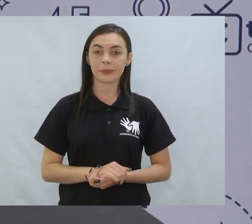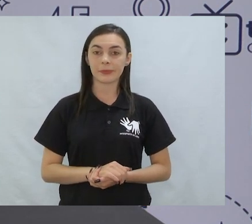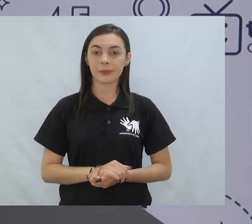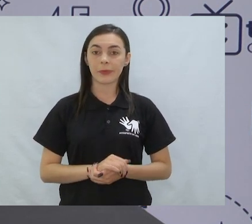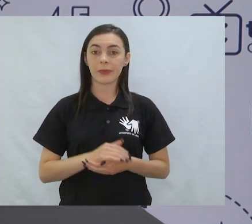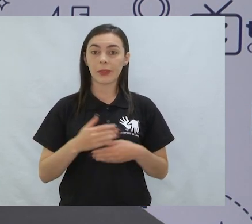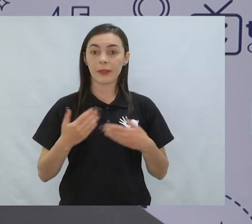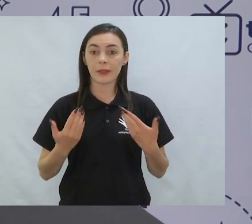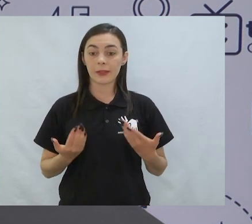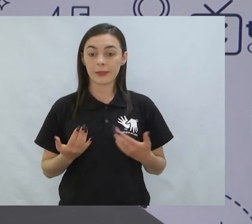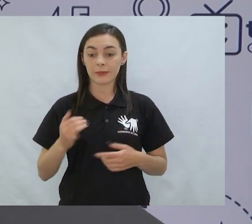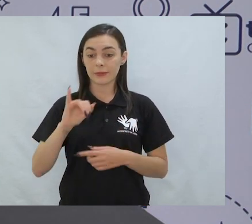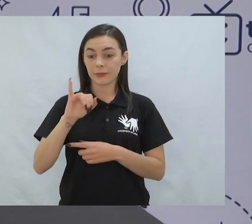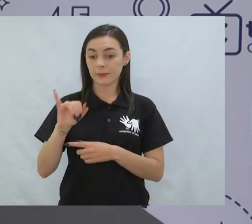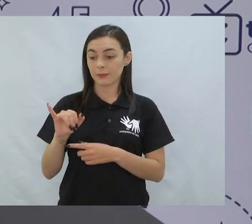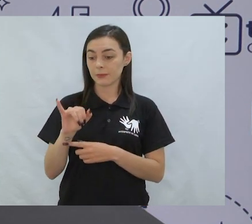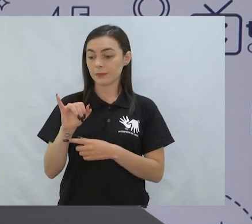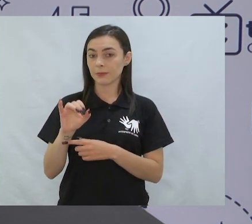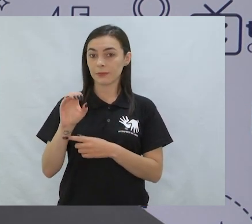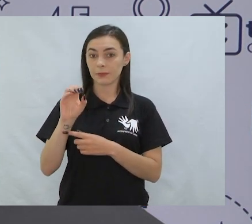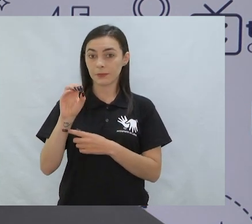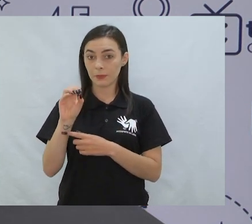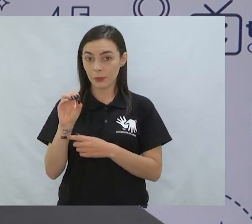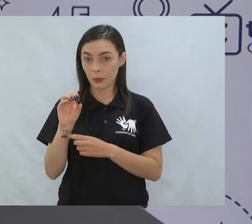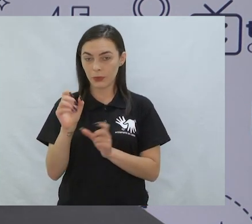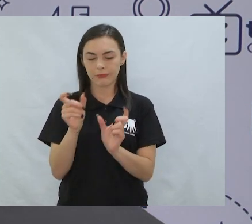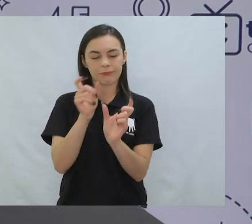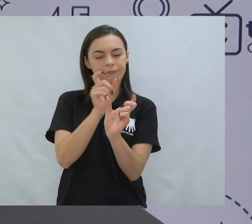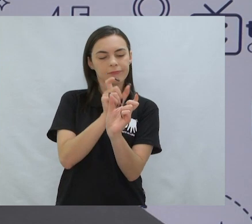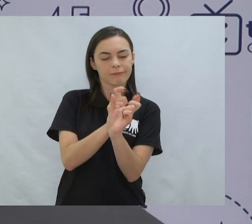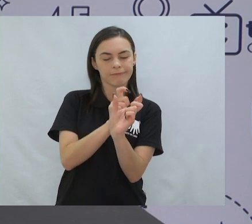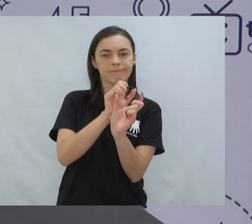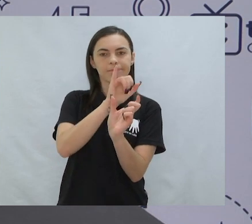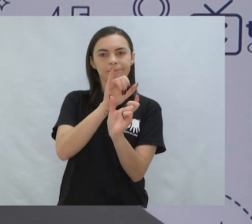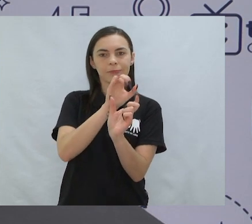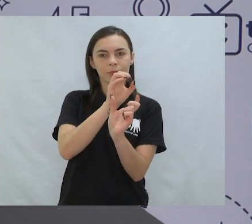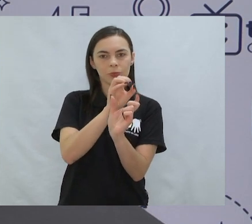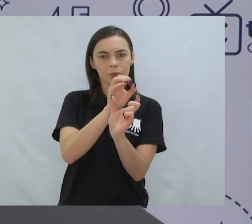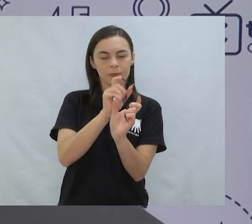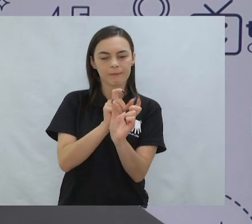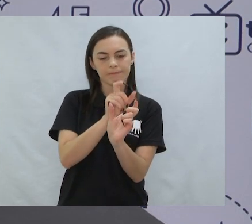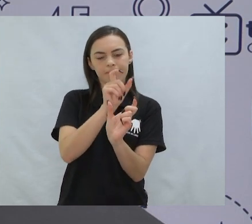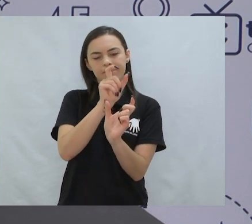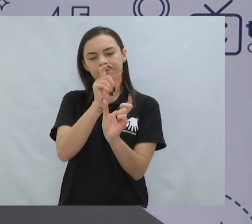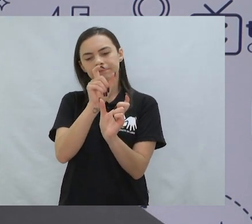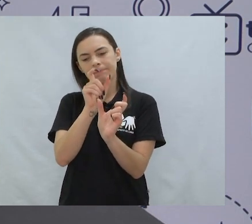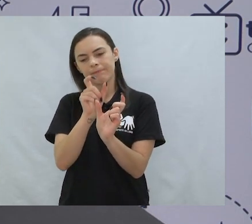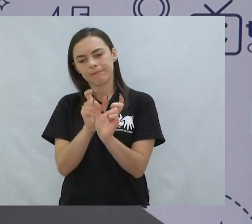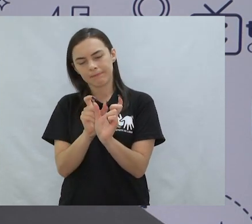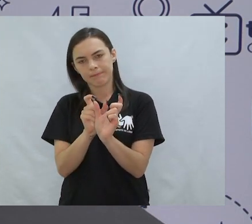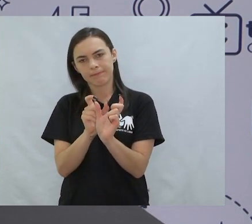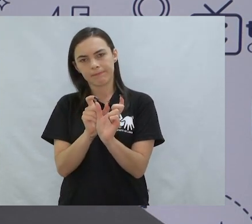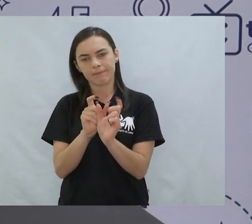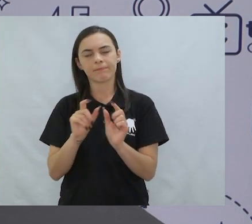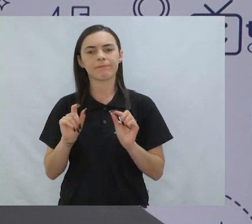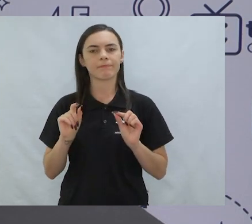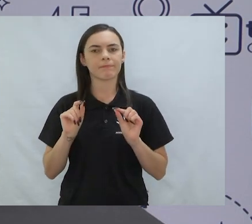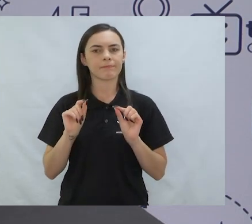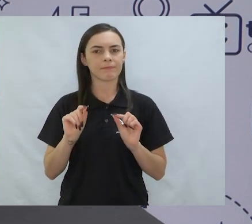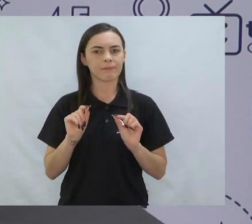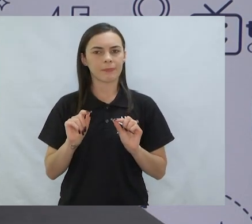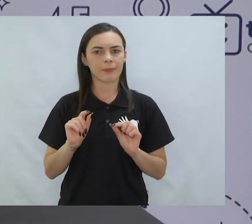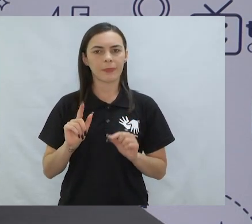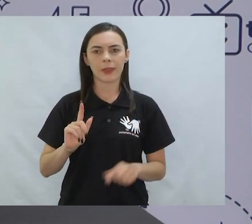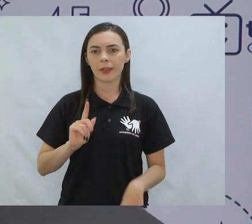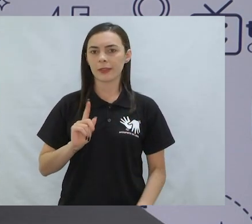olhem aqui. Quando o J ficou com o O, formou Jô. Uma sílaba. Mas olhem aqui